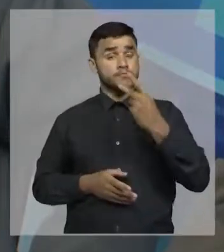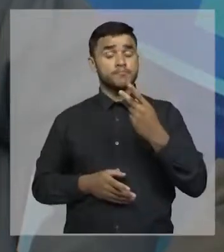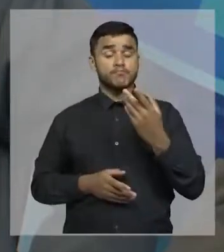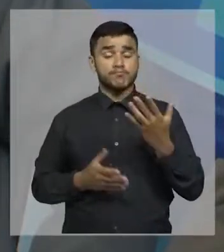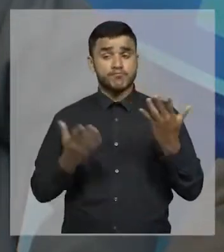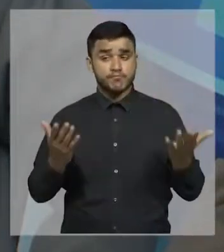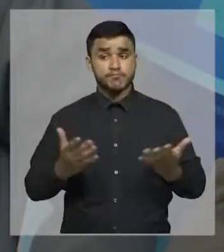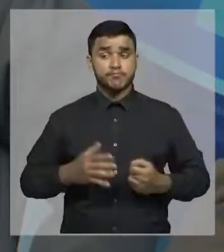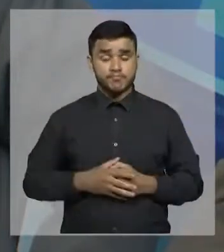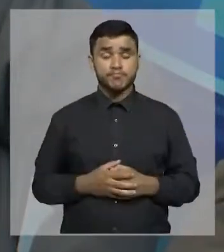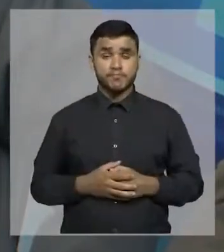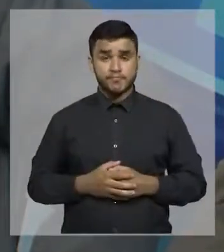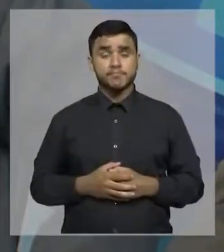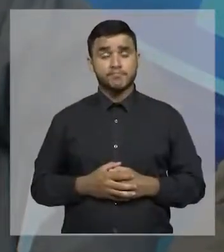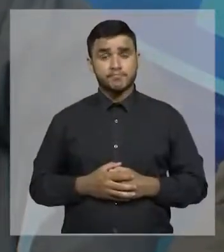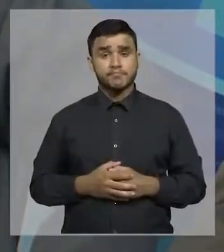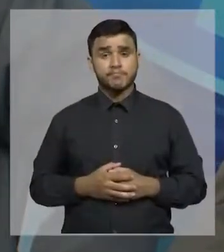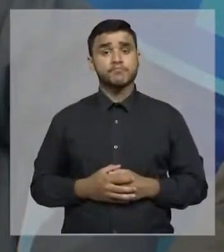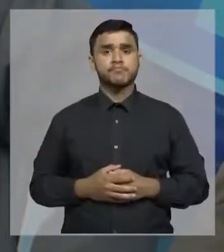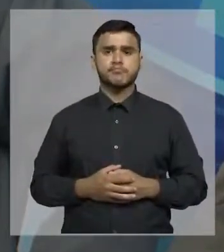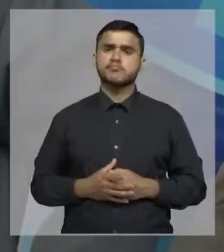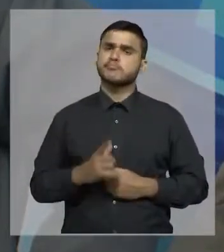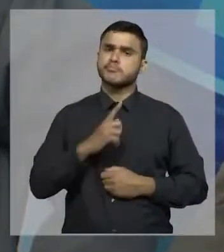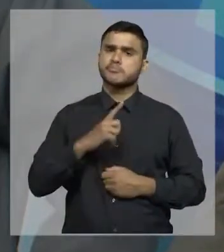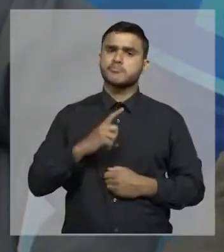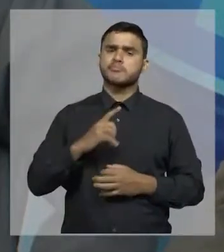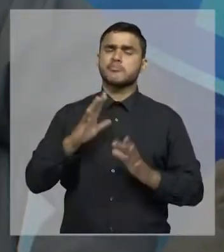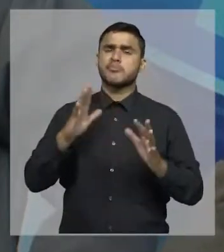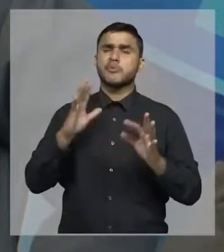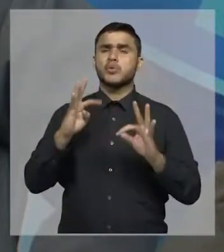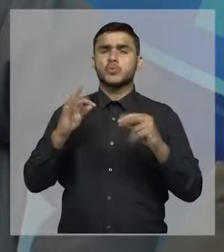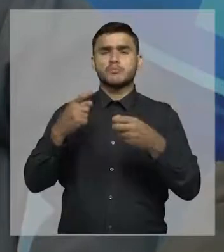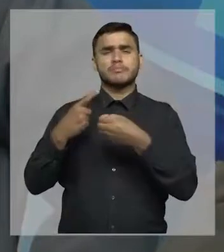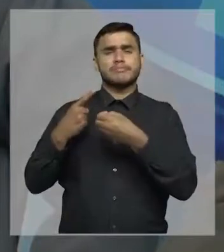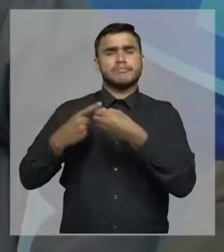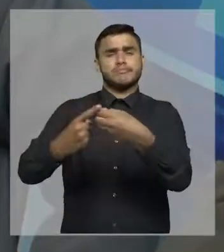grande, principalmente nas regiões mais pobres do Brasil,